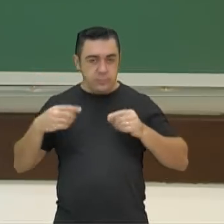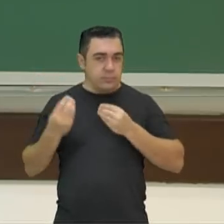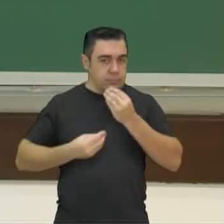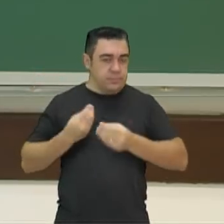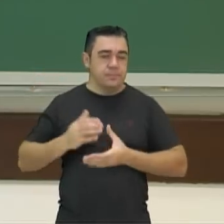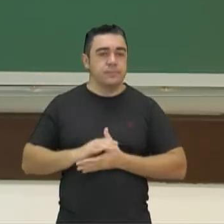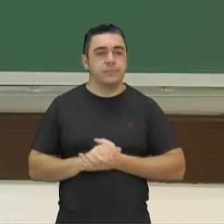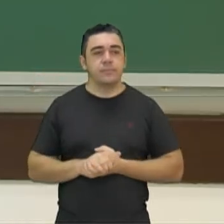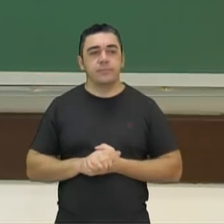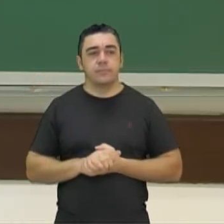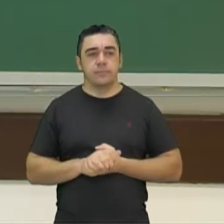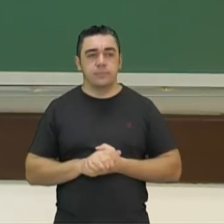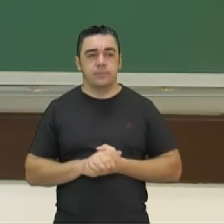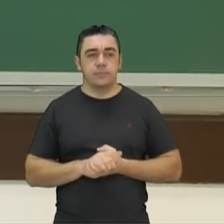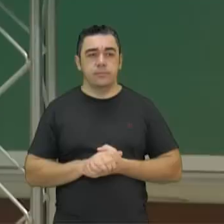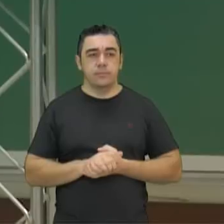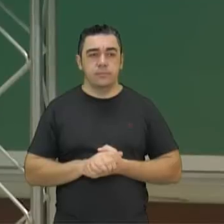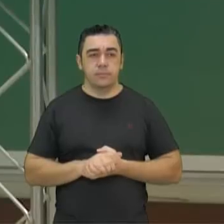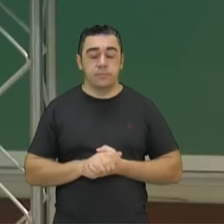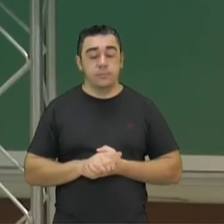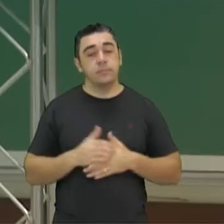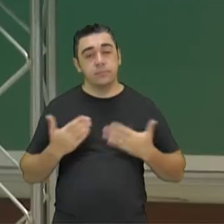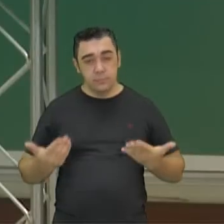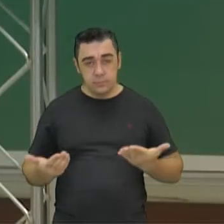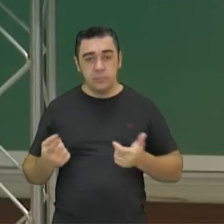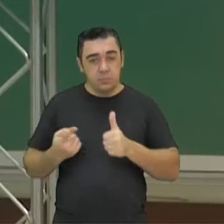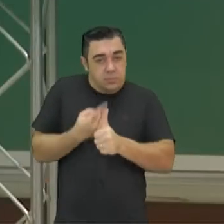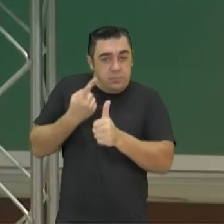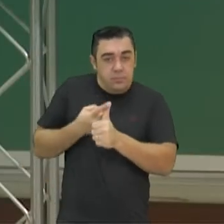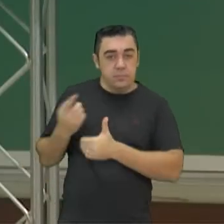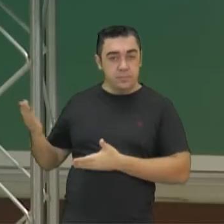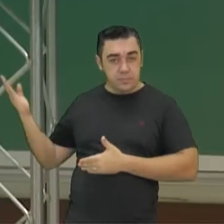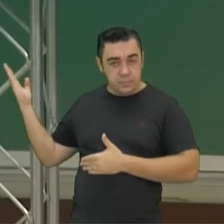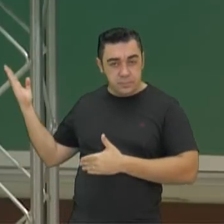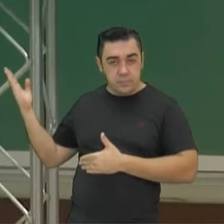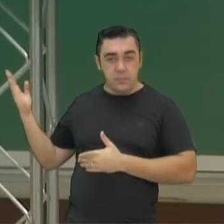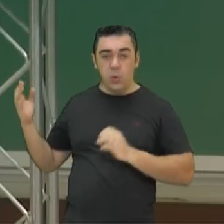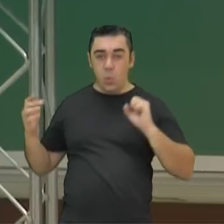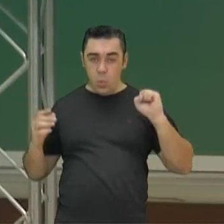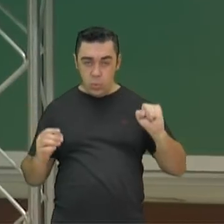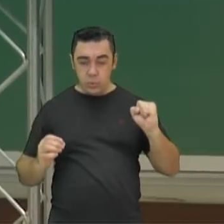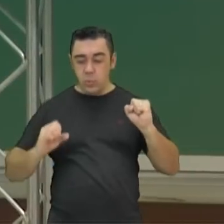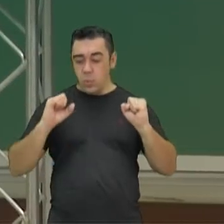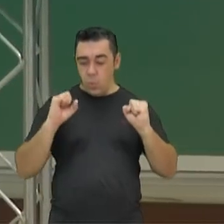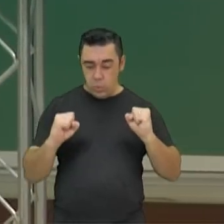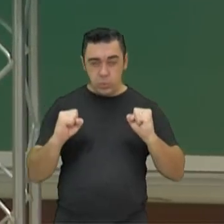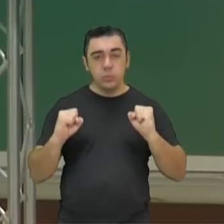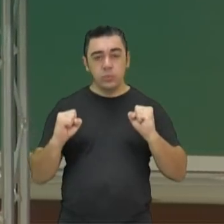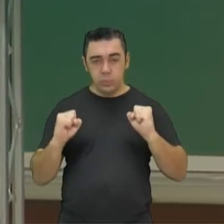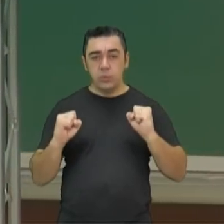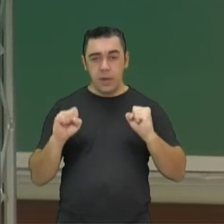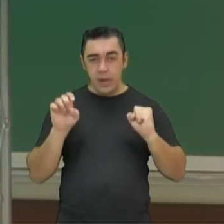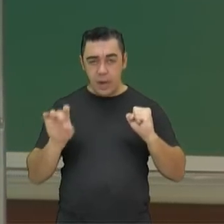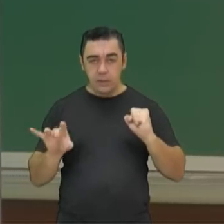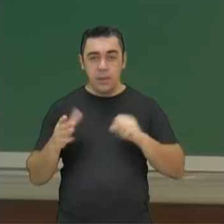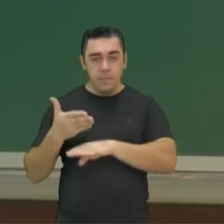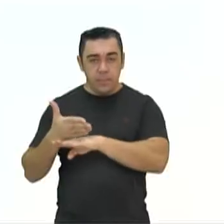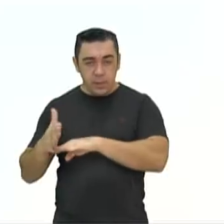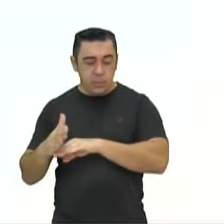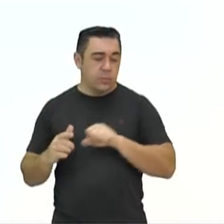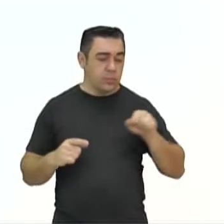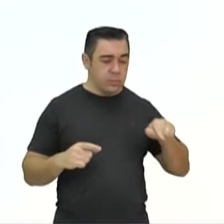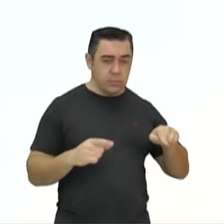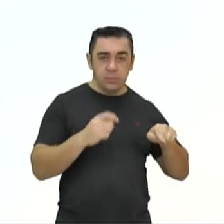Ok? Então, vamos lá. O peão, são 8 brancos e 8 pretos. Ele se movimenta